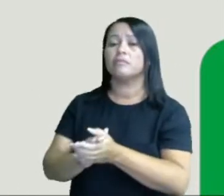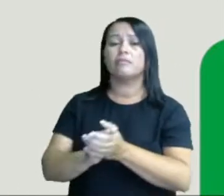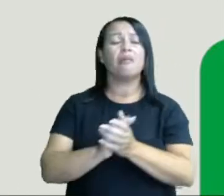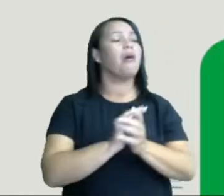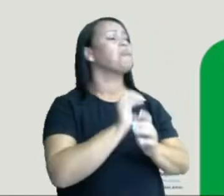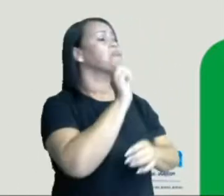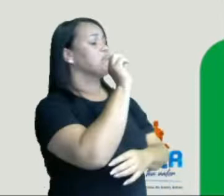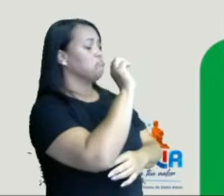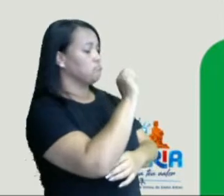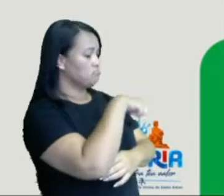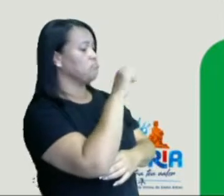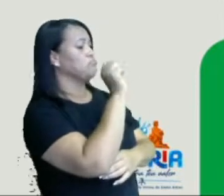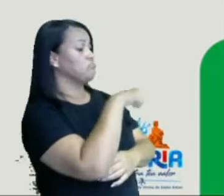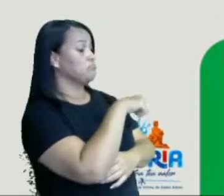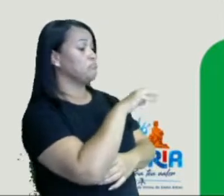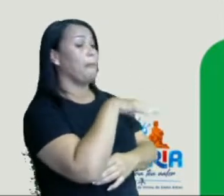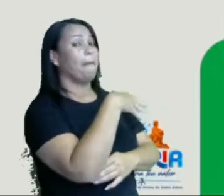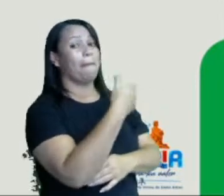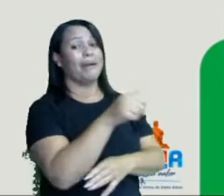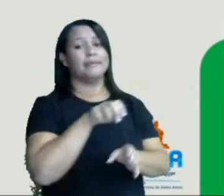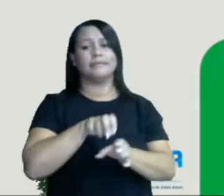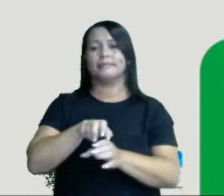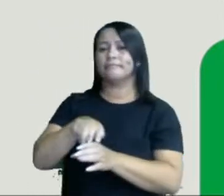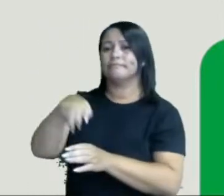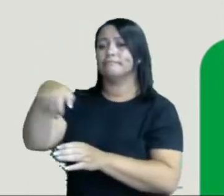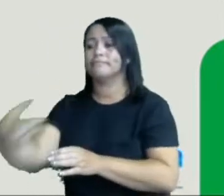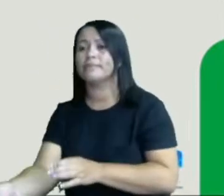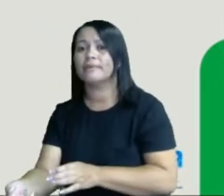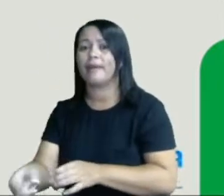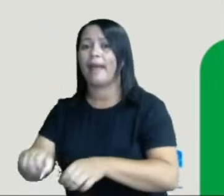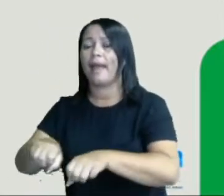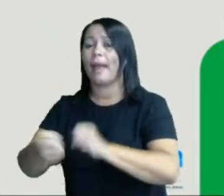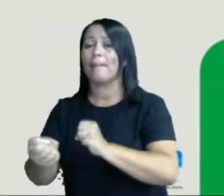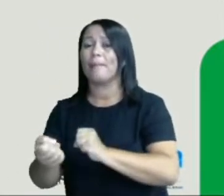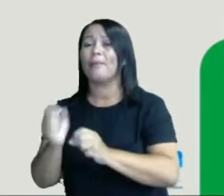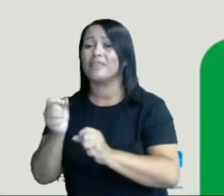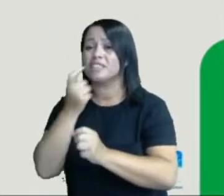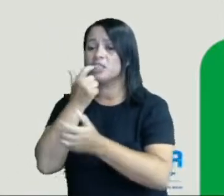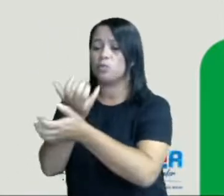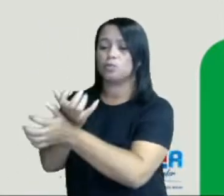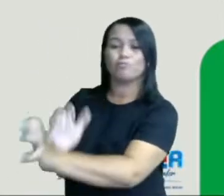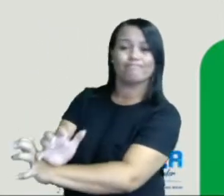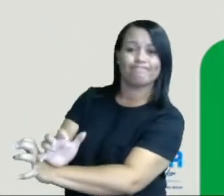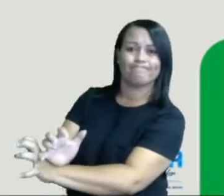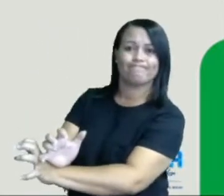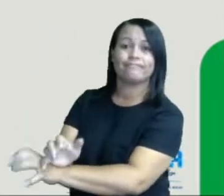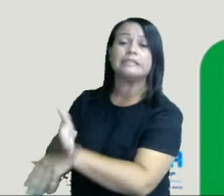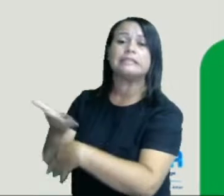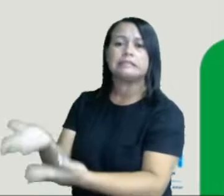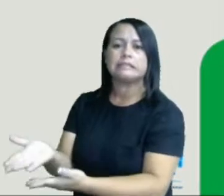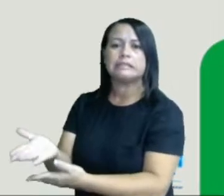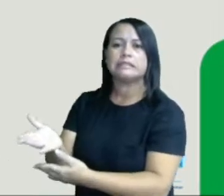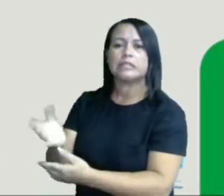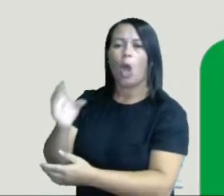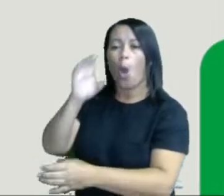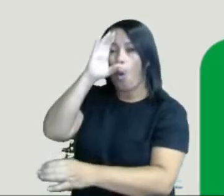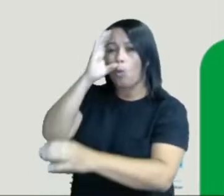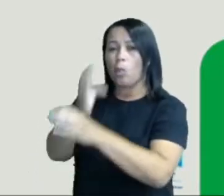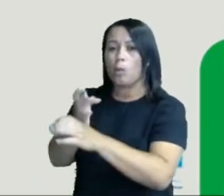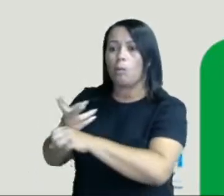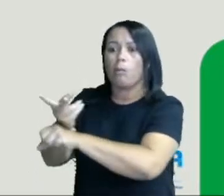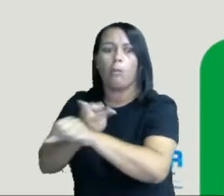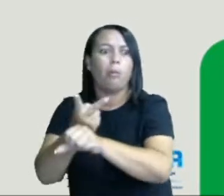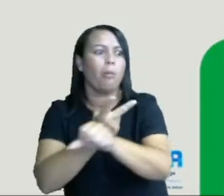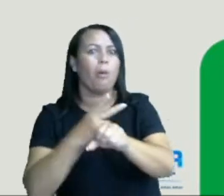asno concordou, mas ao se jogar no buraco, quebrou uma porção de ossos. O dono procurou